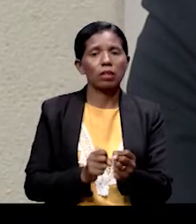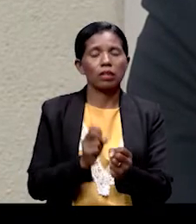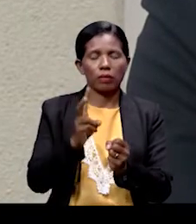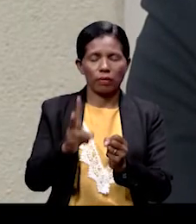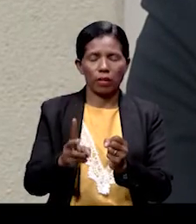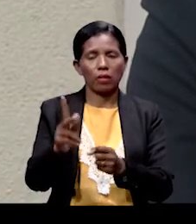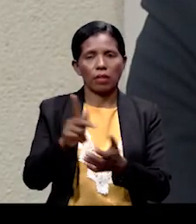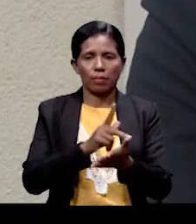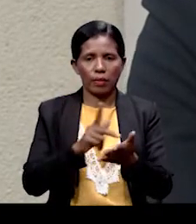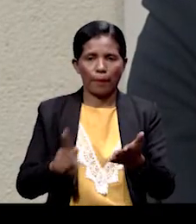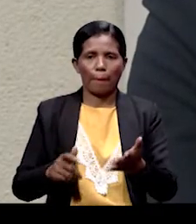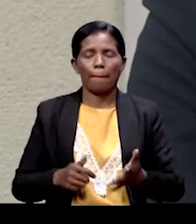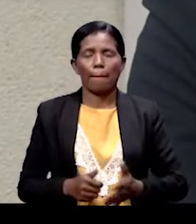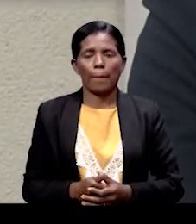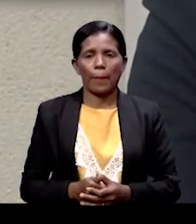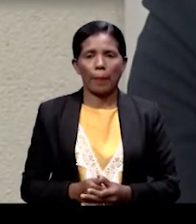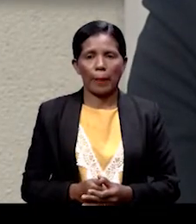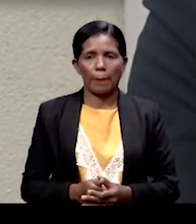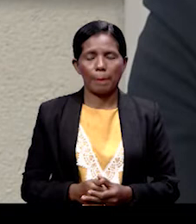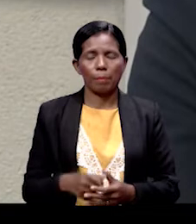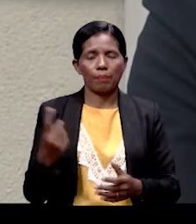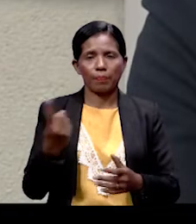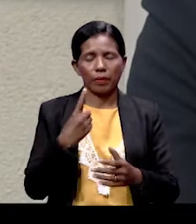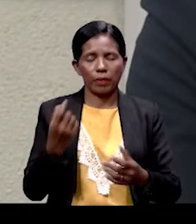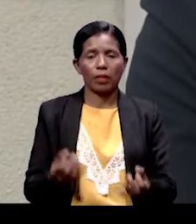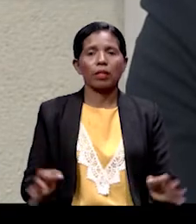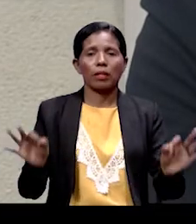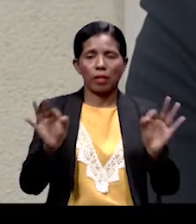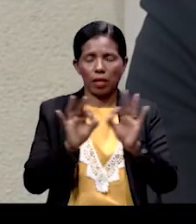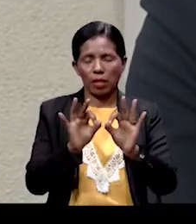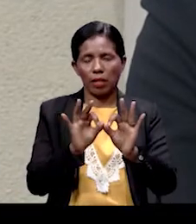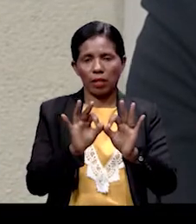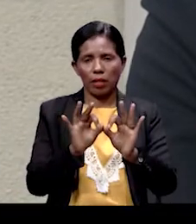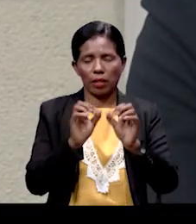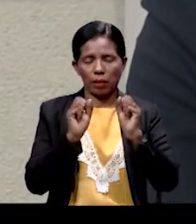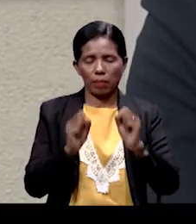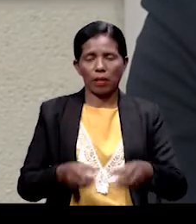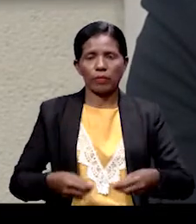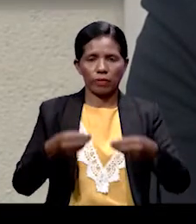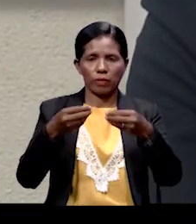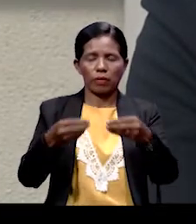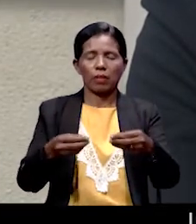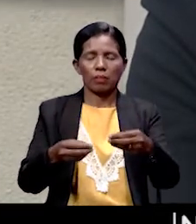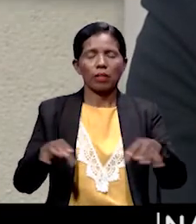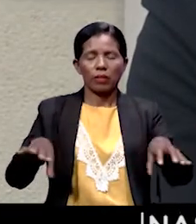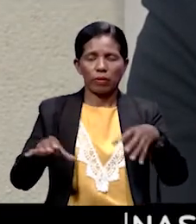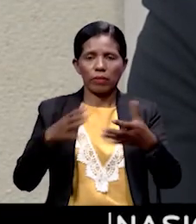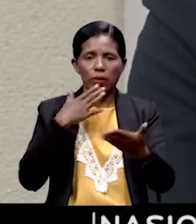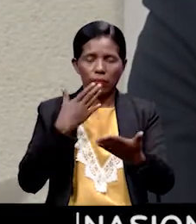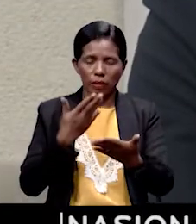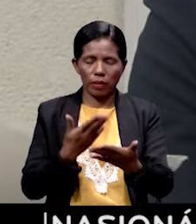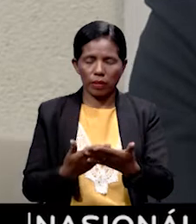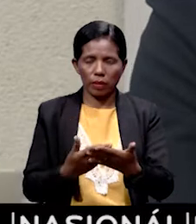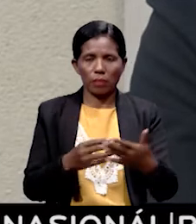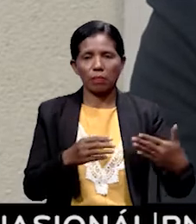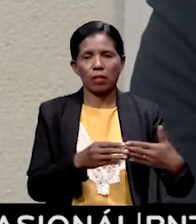criminal. Sublinha na FATIN importância da integridade, profissionalismo, no